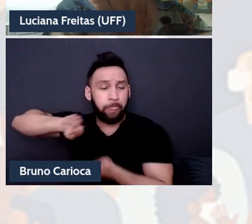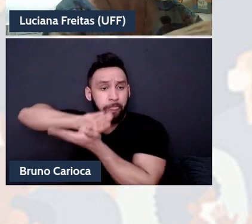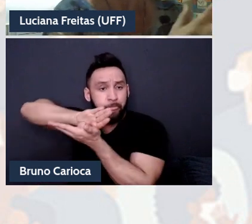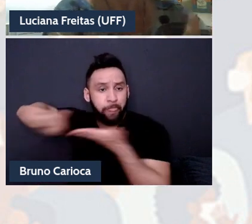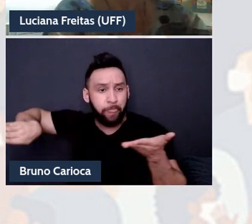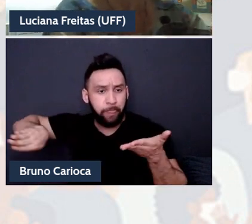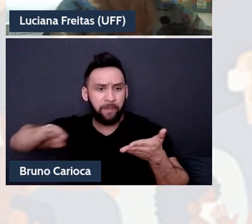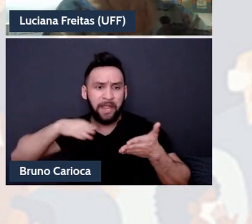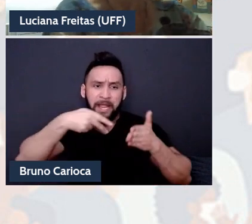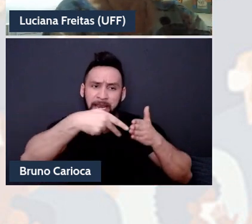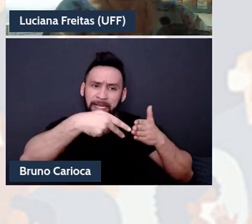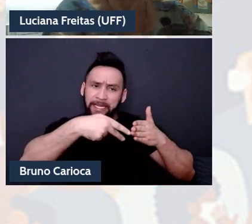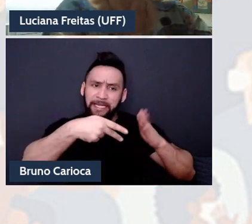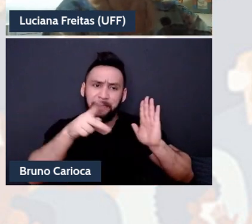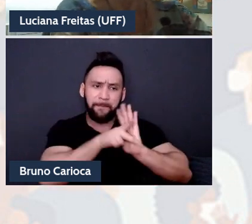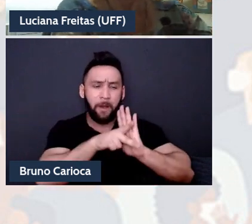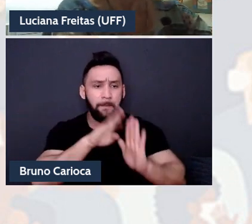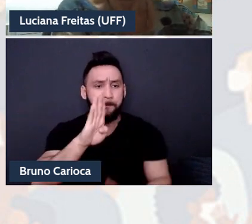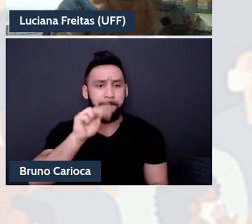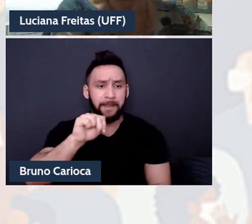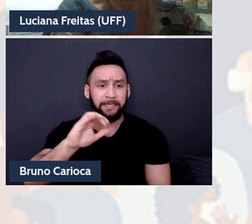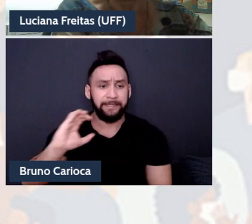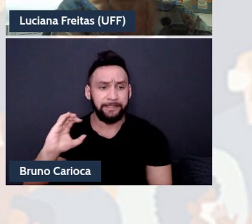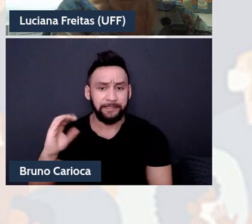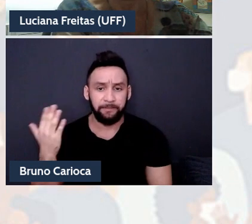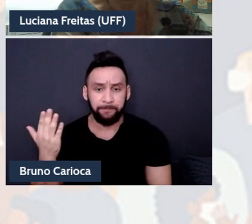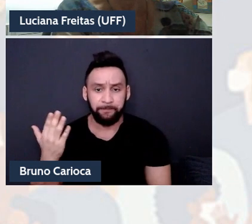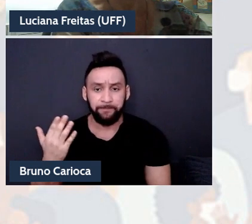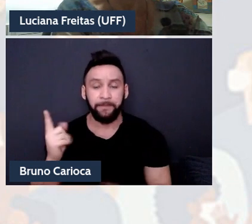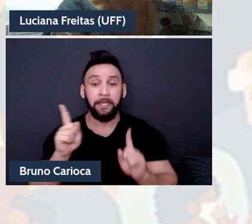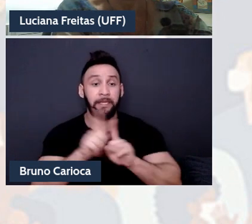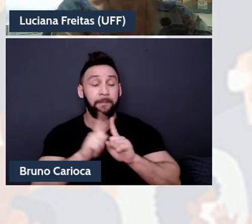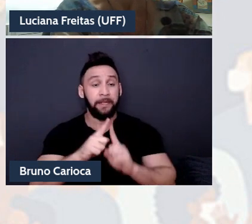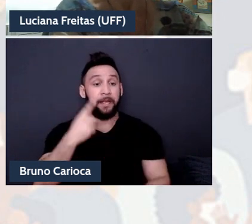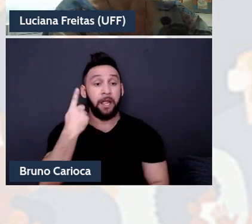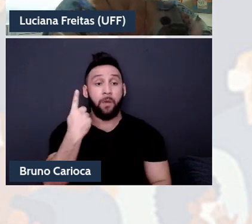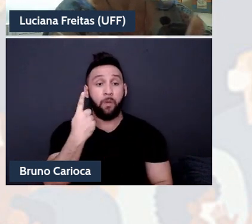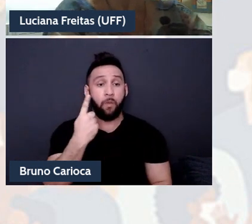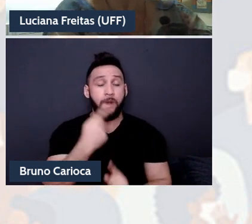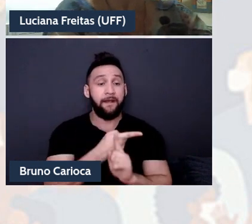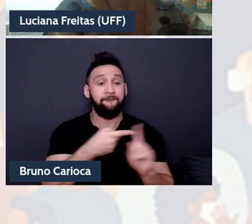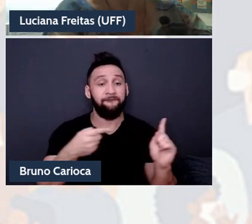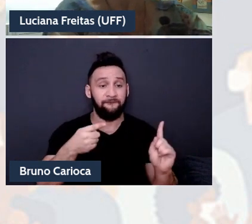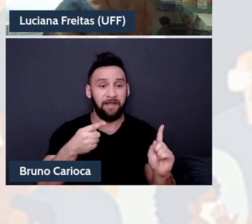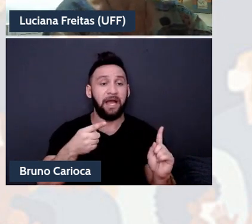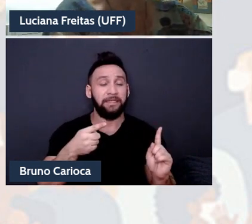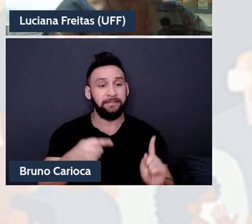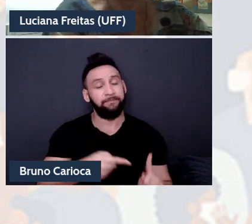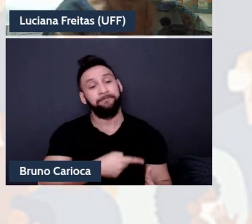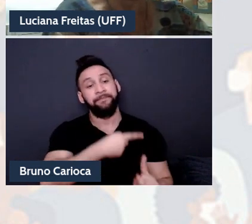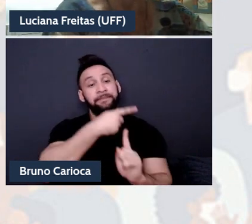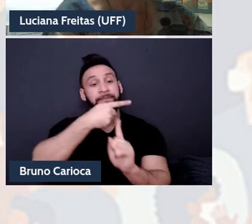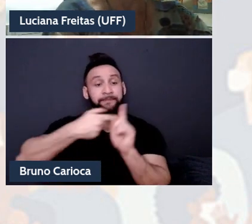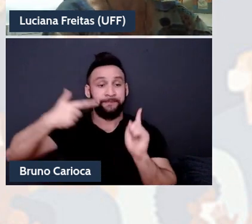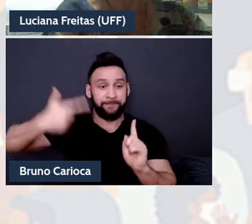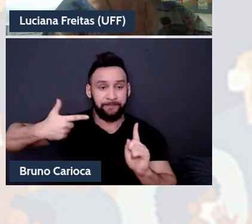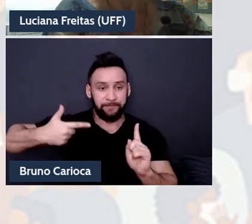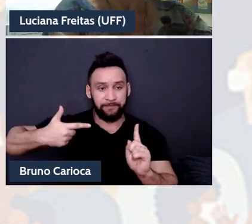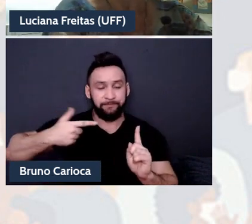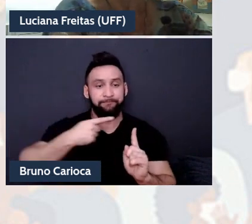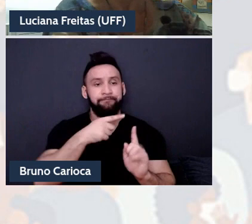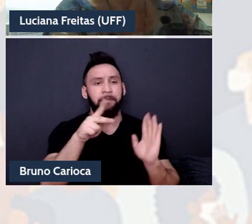etapa de formação geral com base na BNCC e uma segunda etapa por área,